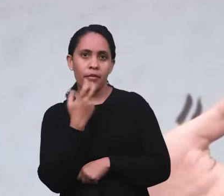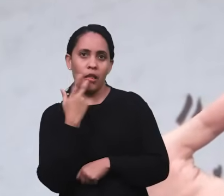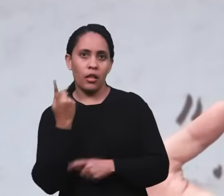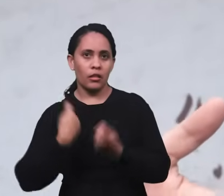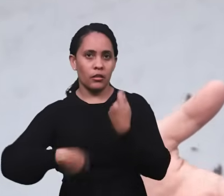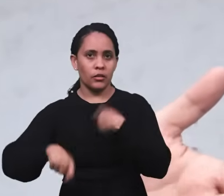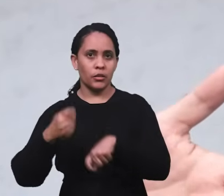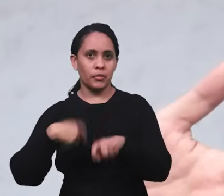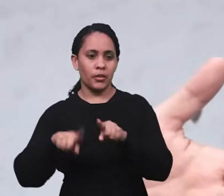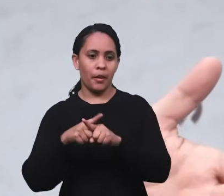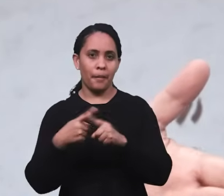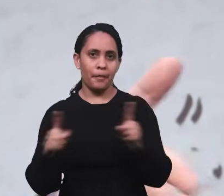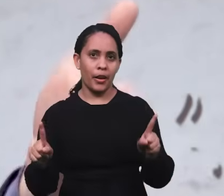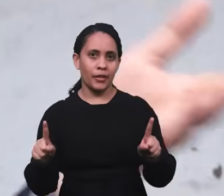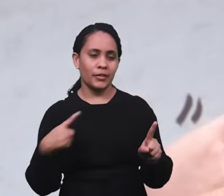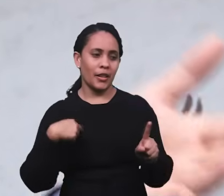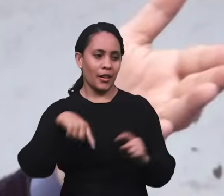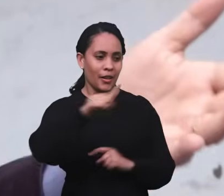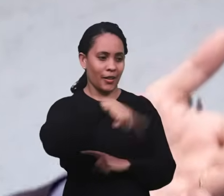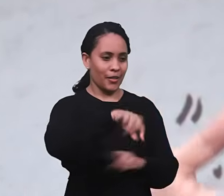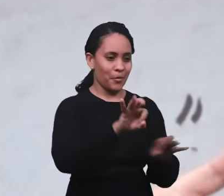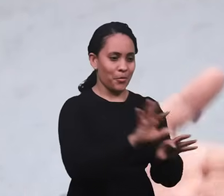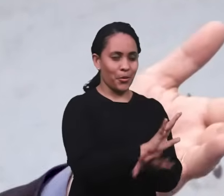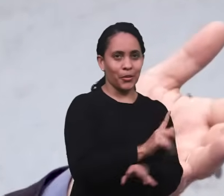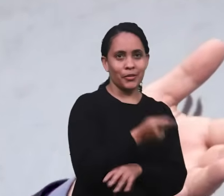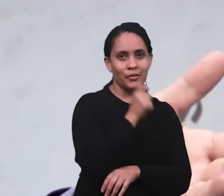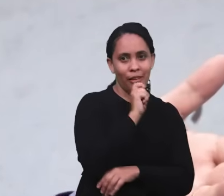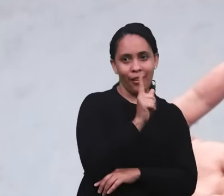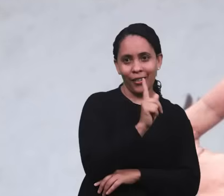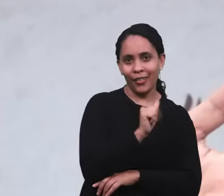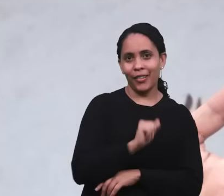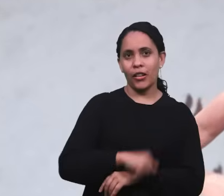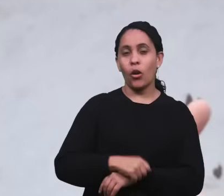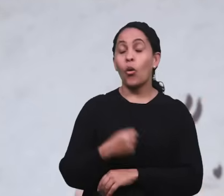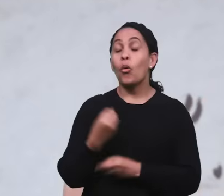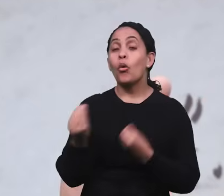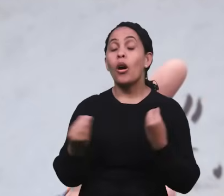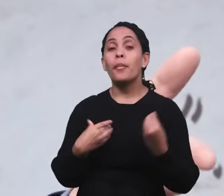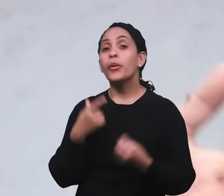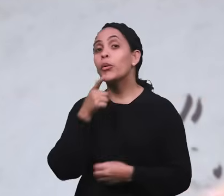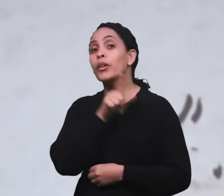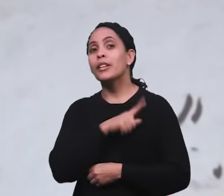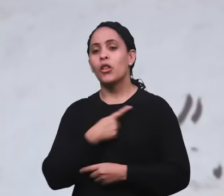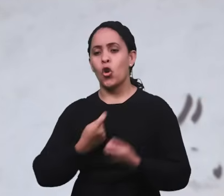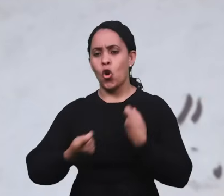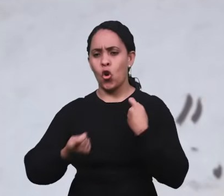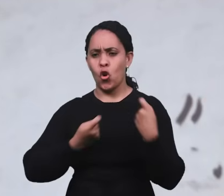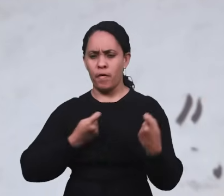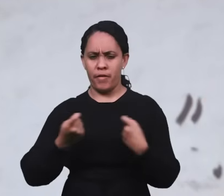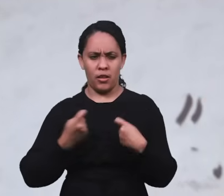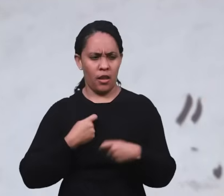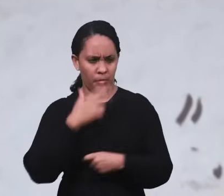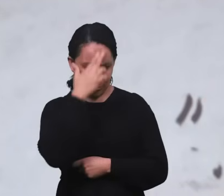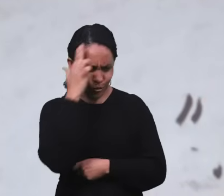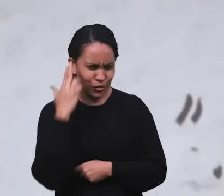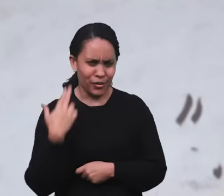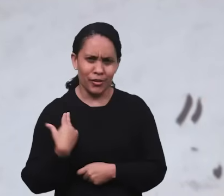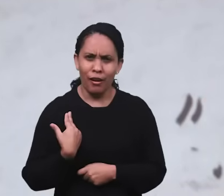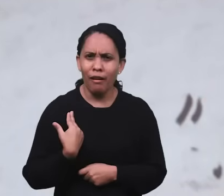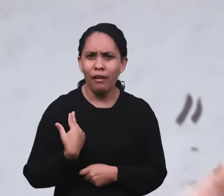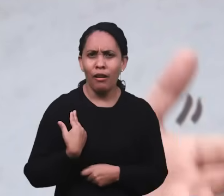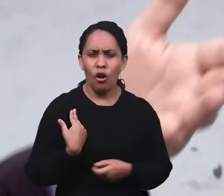sabedoria, poderia administrar. Mas os irmãos que não Muito estavam bom. preparados, foi boa essa colocação, como que eles iam receber? Ser governados pelo